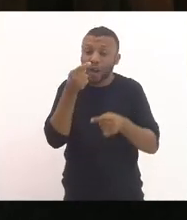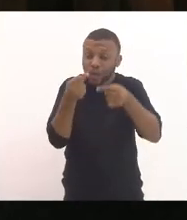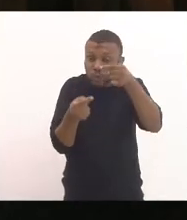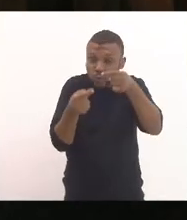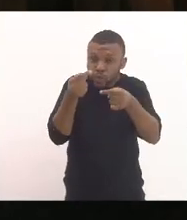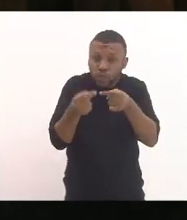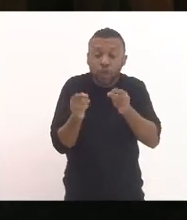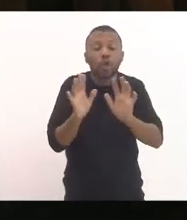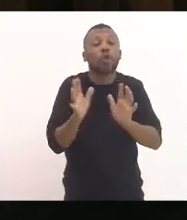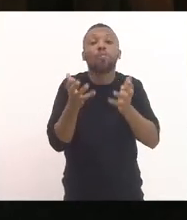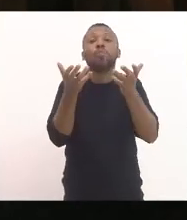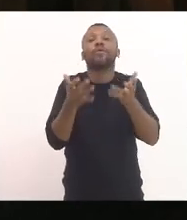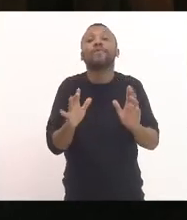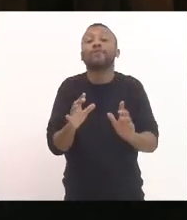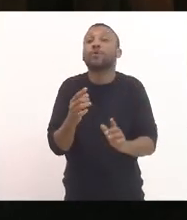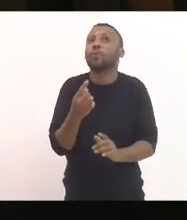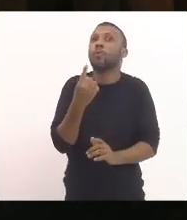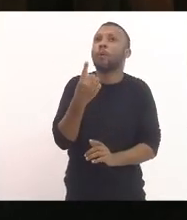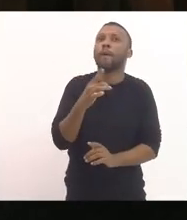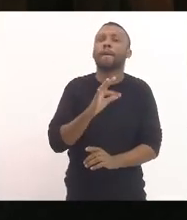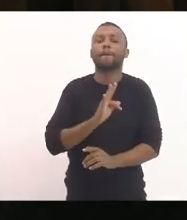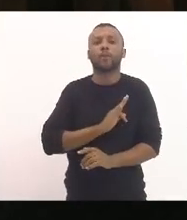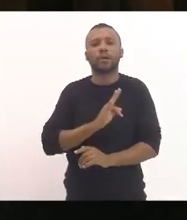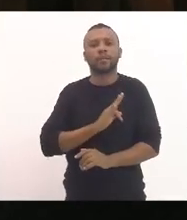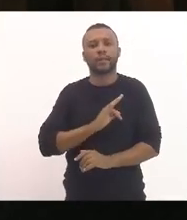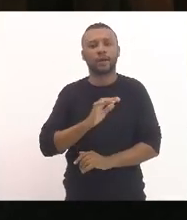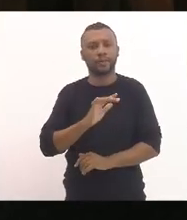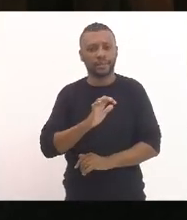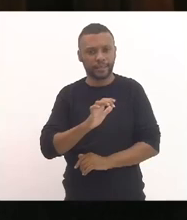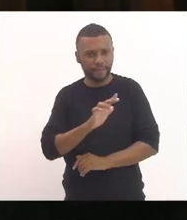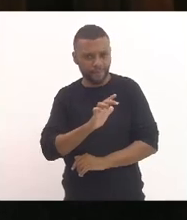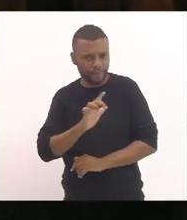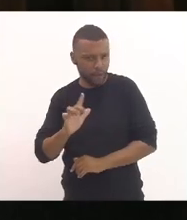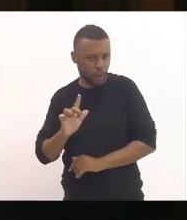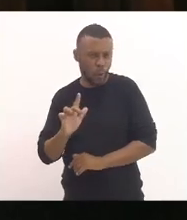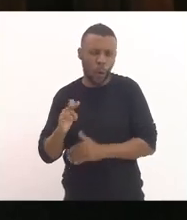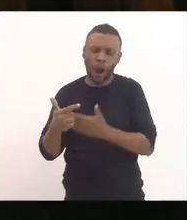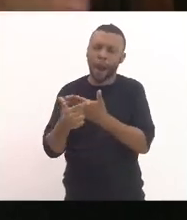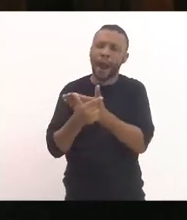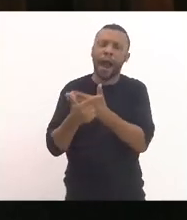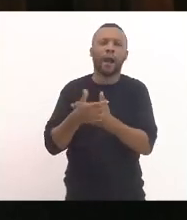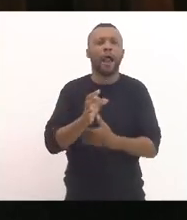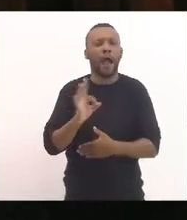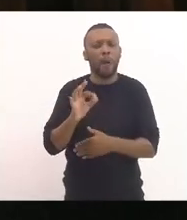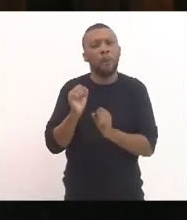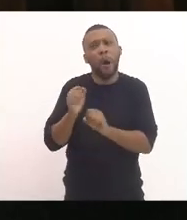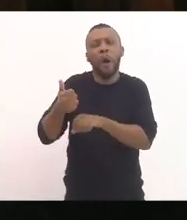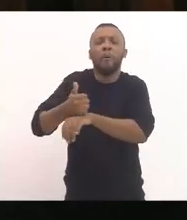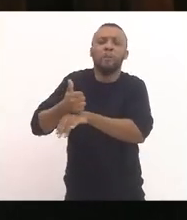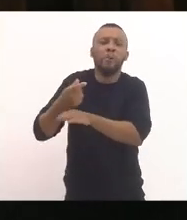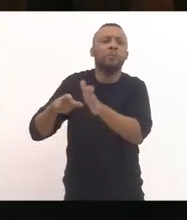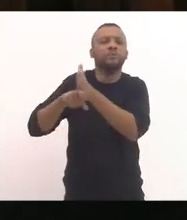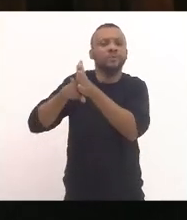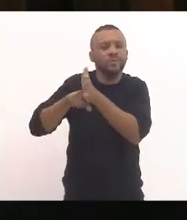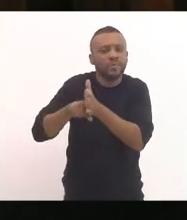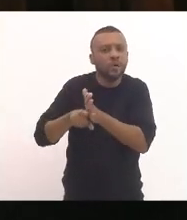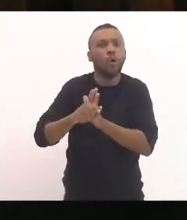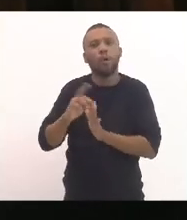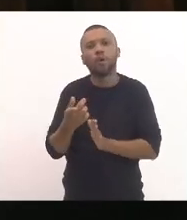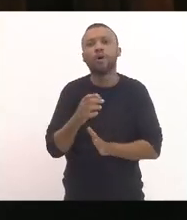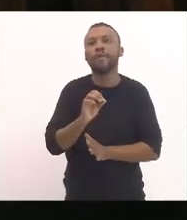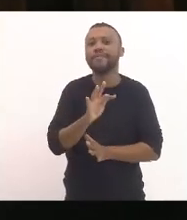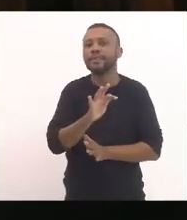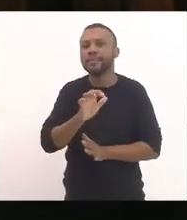vê se você entende que fosse um policial civil não tô discutindo aqui cargo não o que fosse o investigador que fosse oficial de cartório